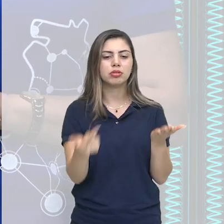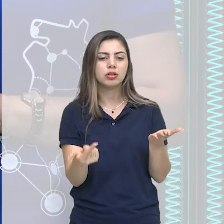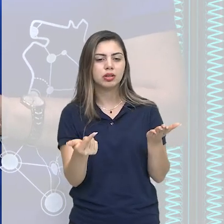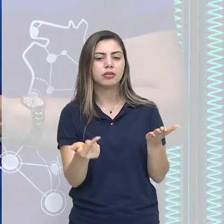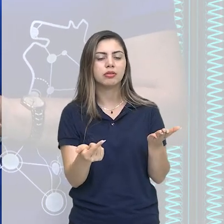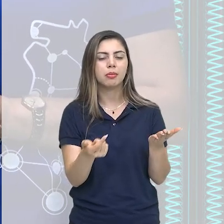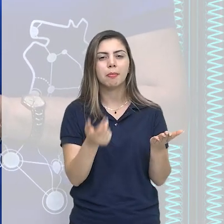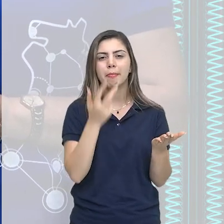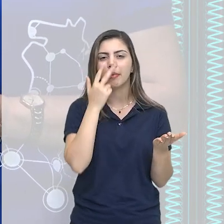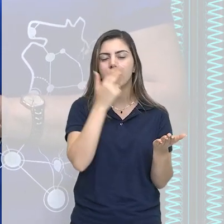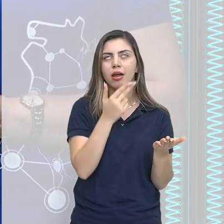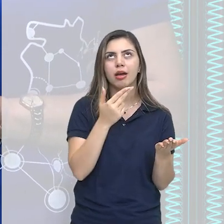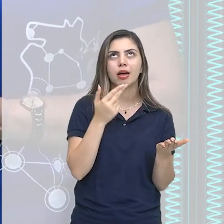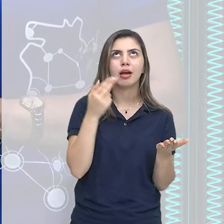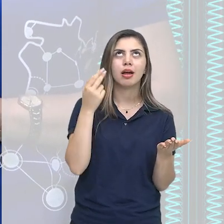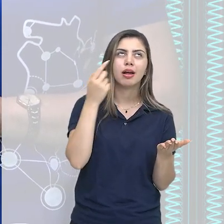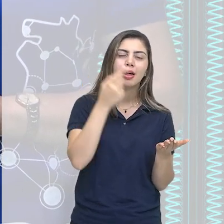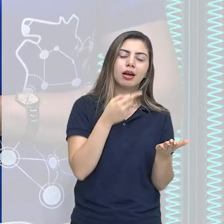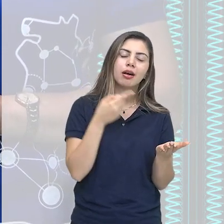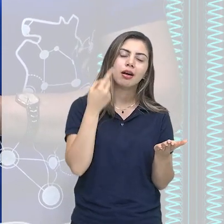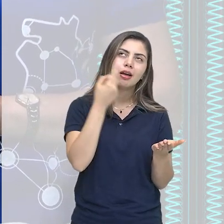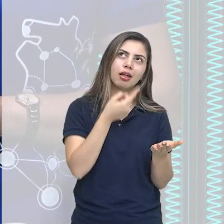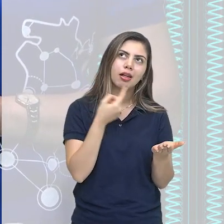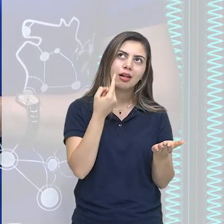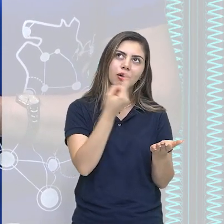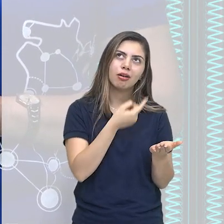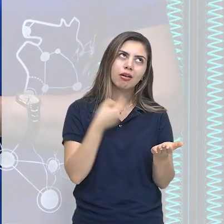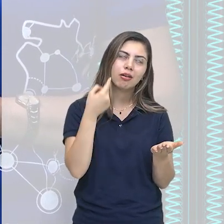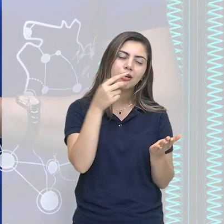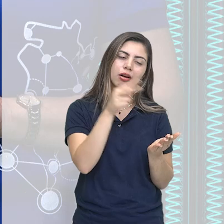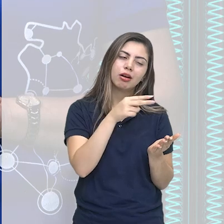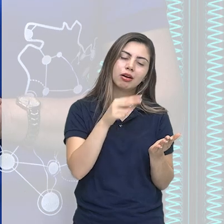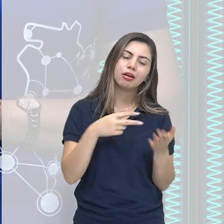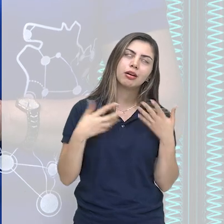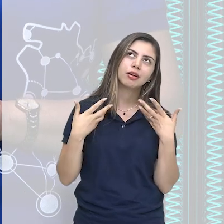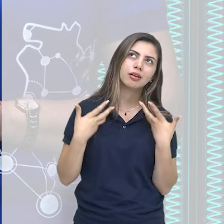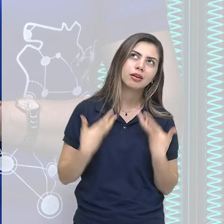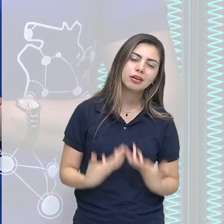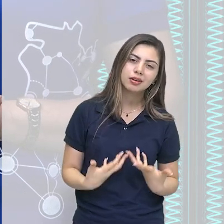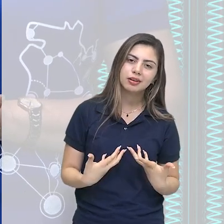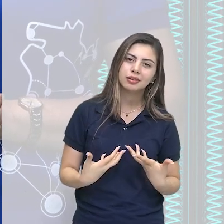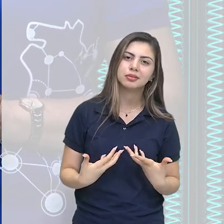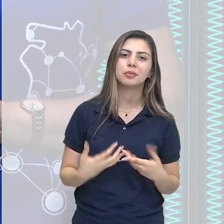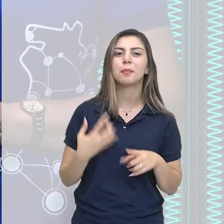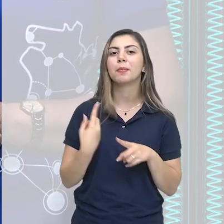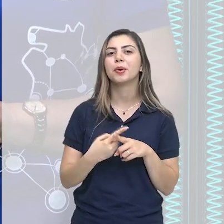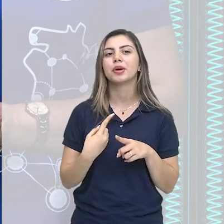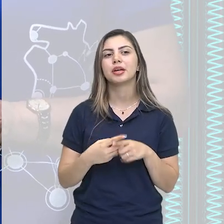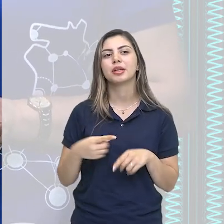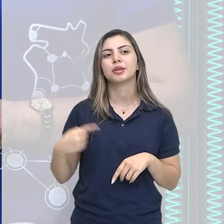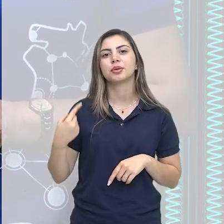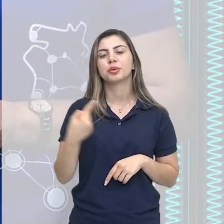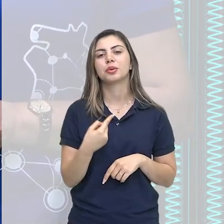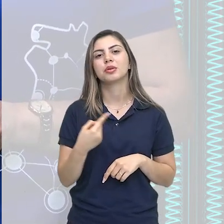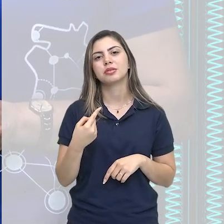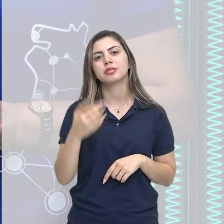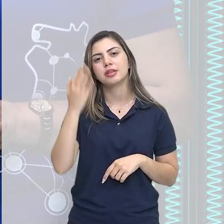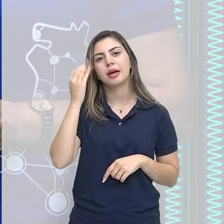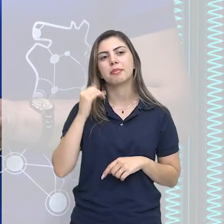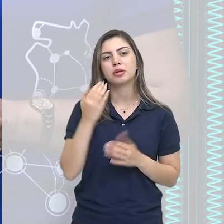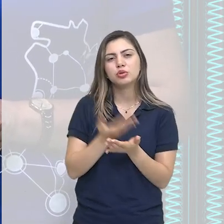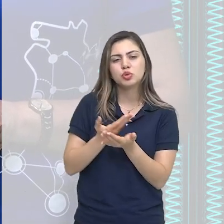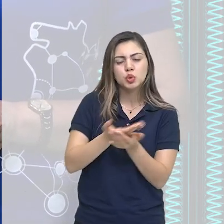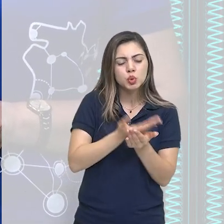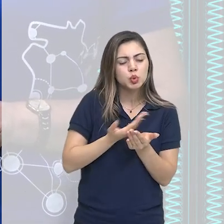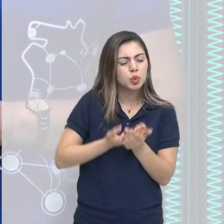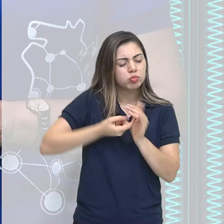que não aguentam mais de tanto ler, com o ar de cansado, né, porque justamente quando a gente está no processo de estudo